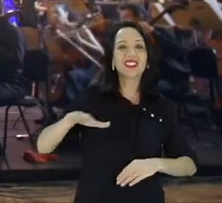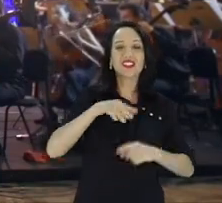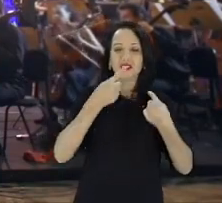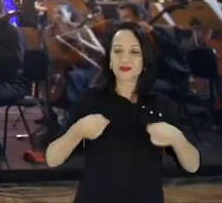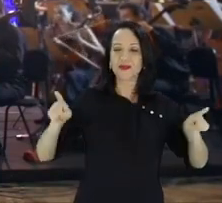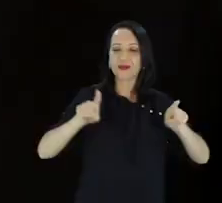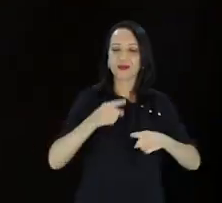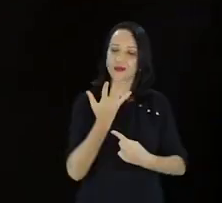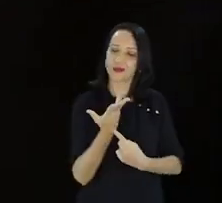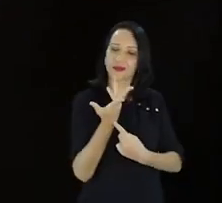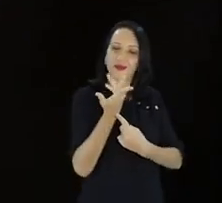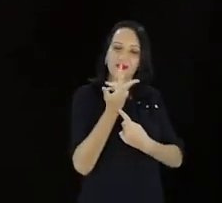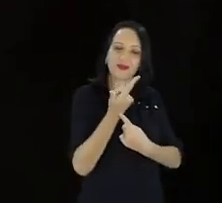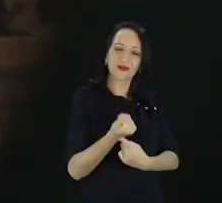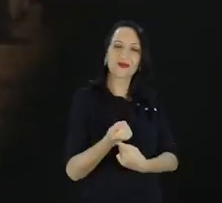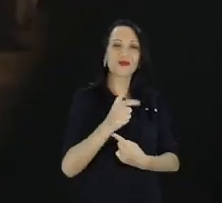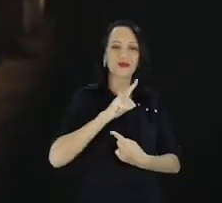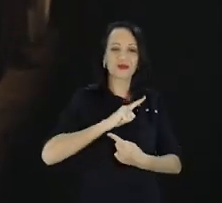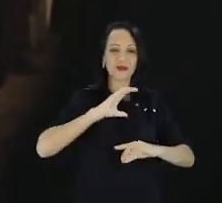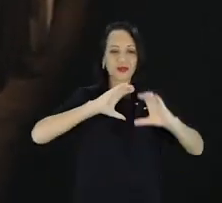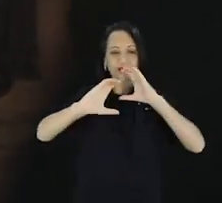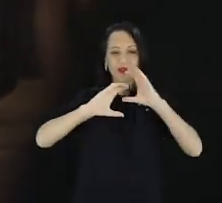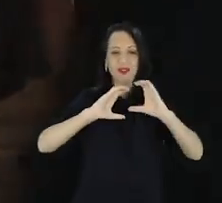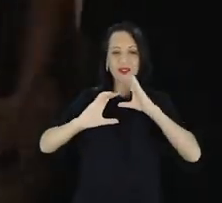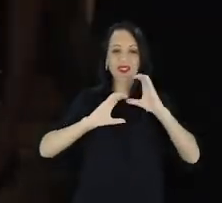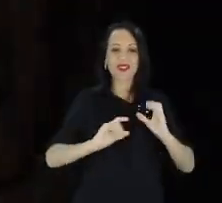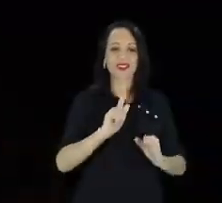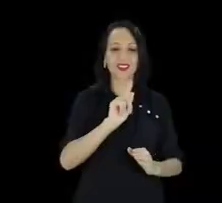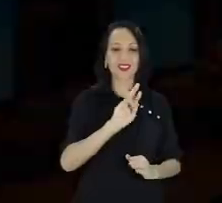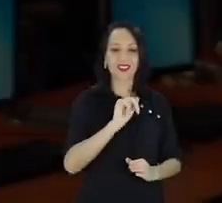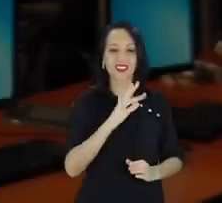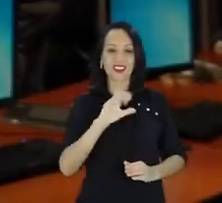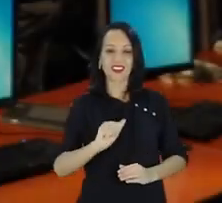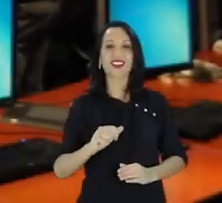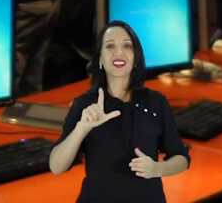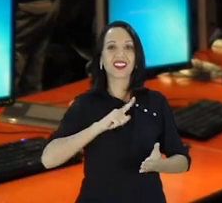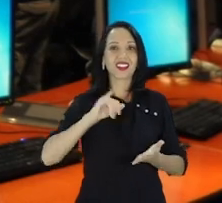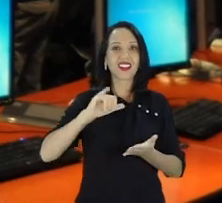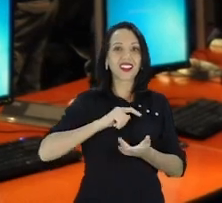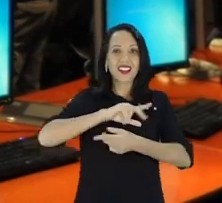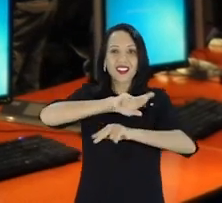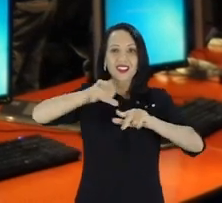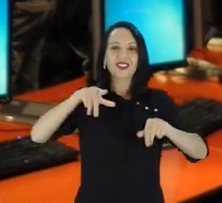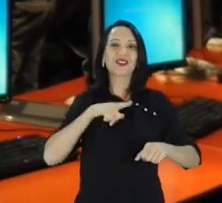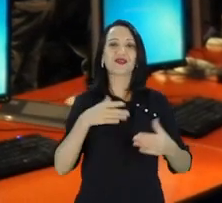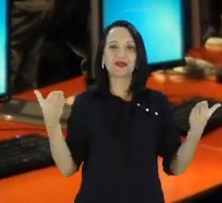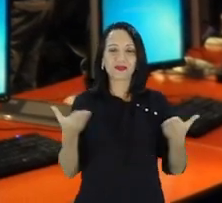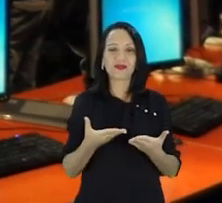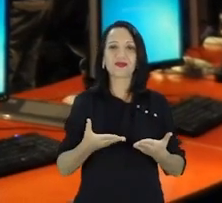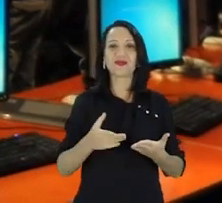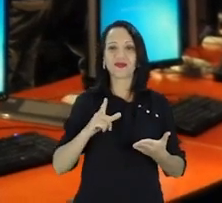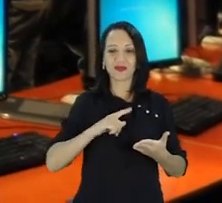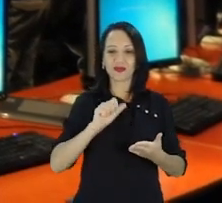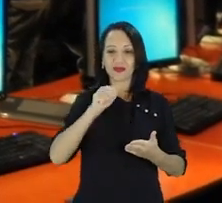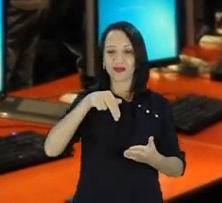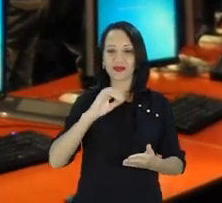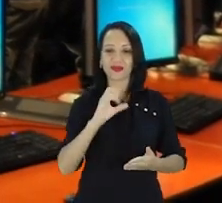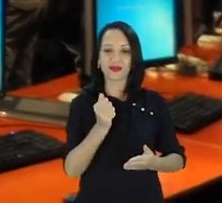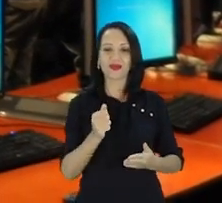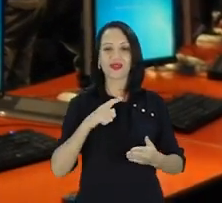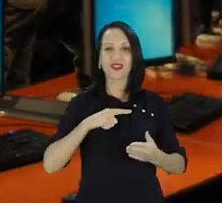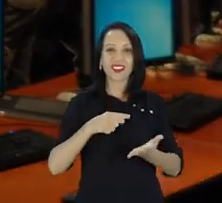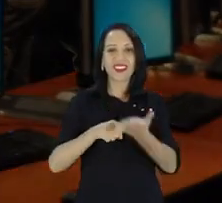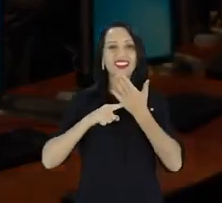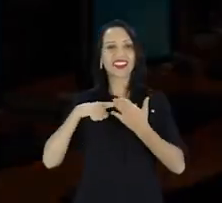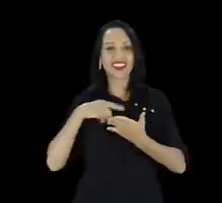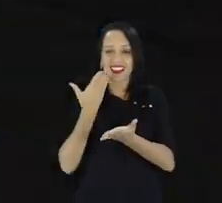quanto na área de arte quanto na área até de computação gráfica depois foi pelo Los Angeles fiz comutação gráfica animação estudei com os professores que